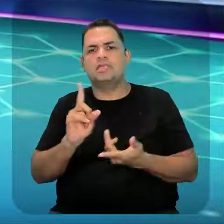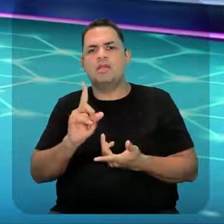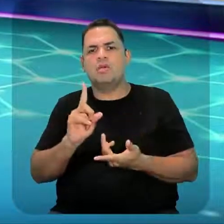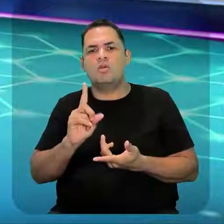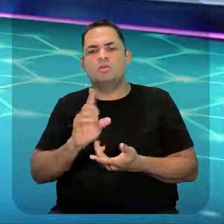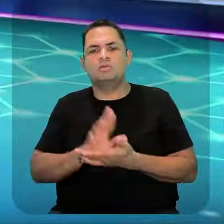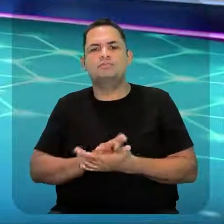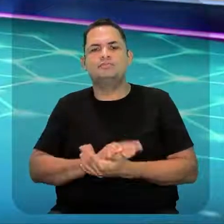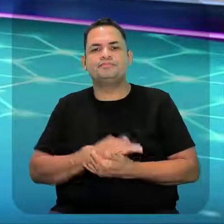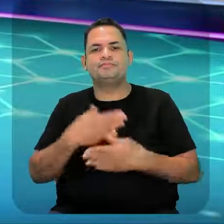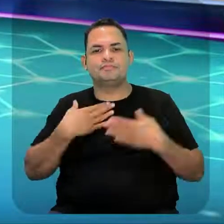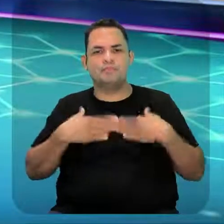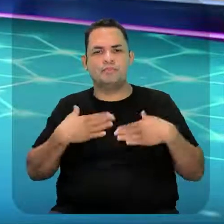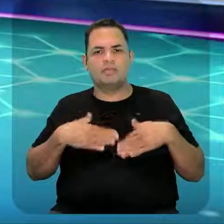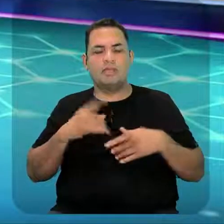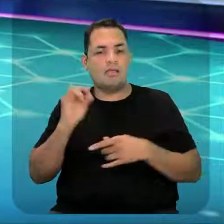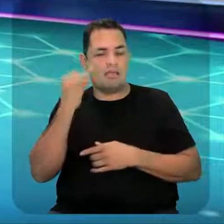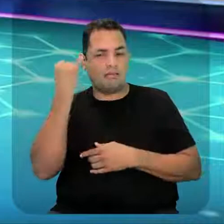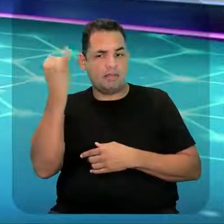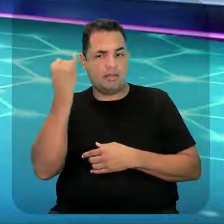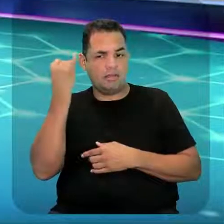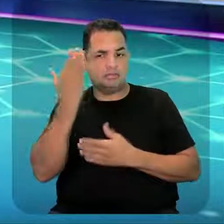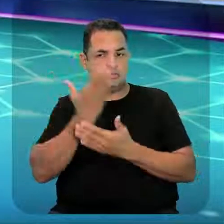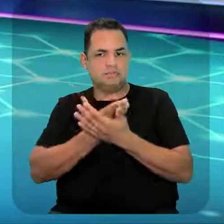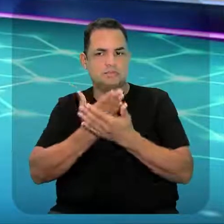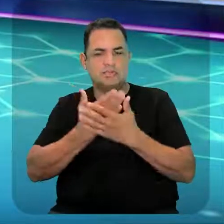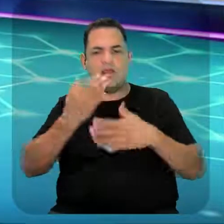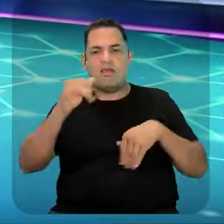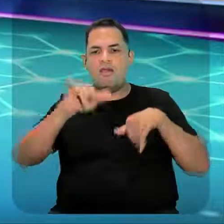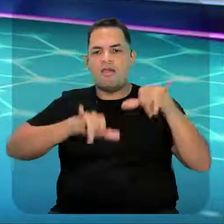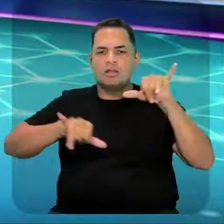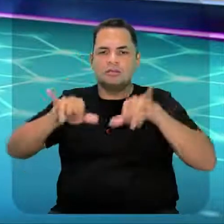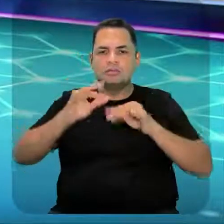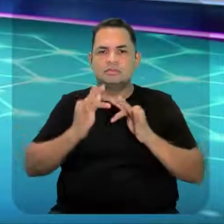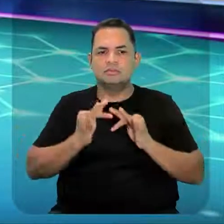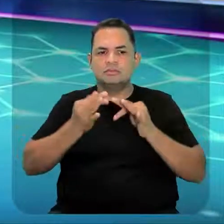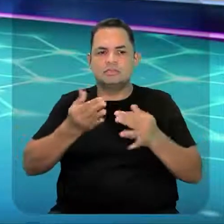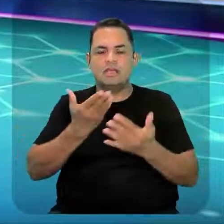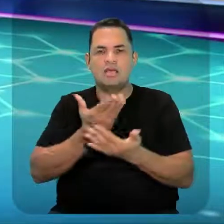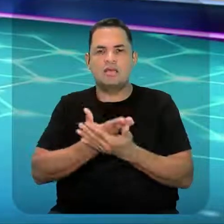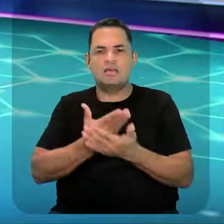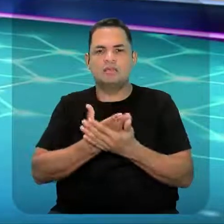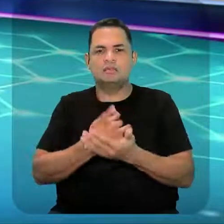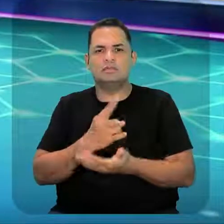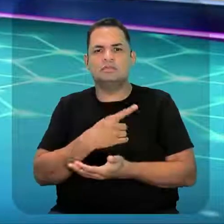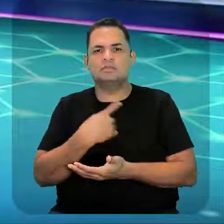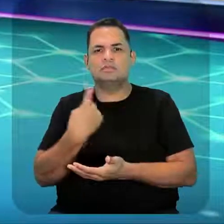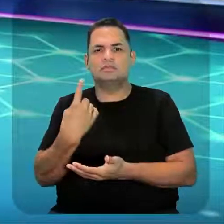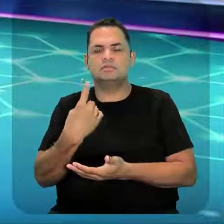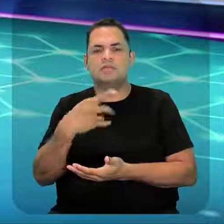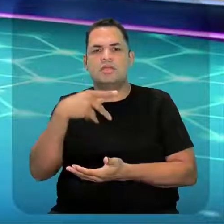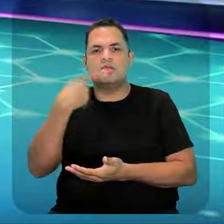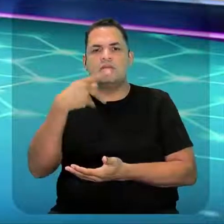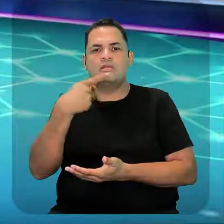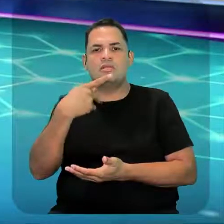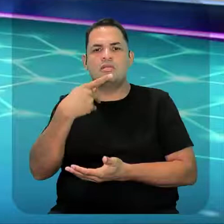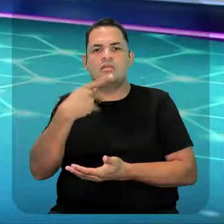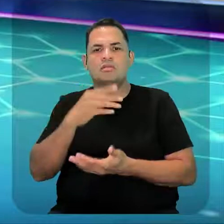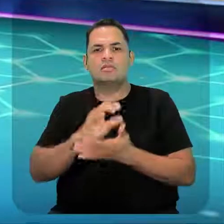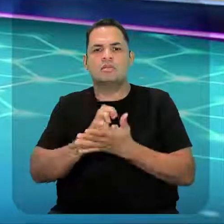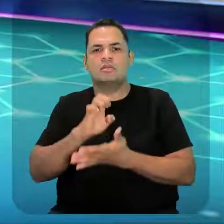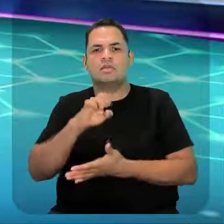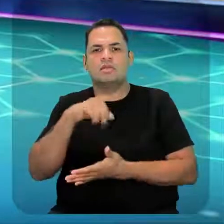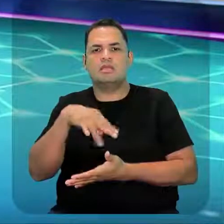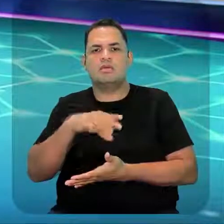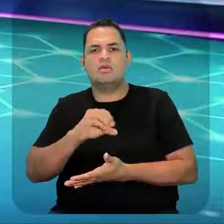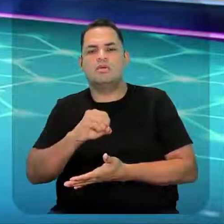experimente. Tranquilo? Viu a importância de estudar química? E só para fechar a aulinha de hoje, nós vamos terminar aqui falando um pouquinho sobre os